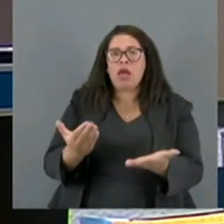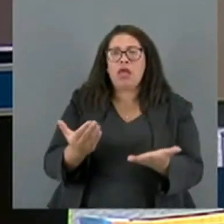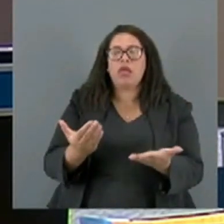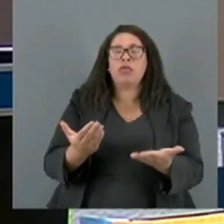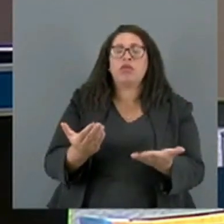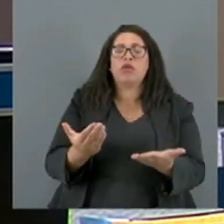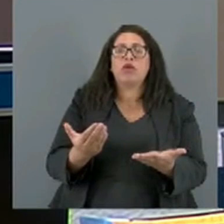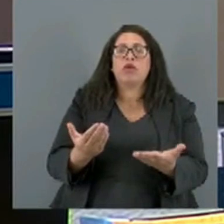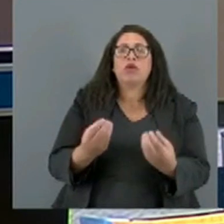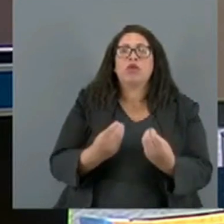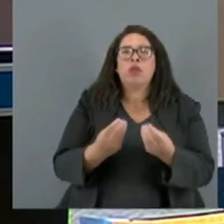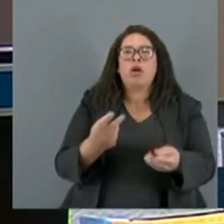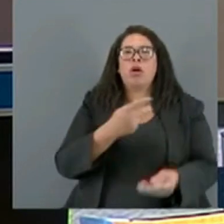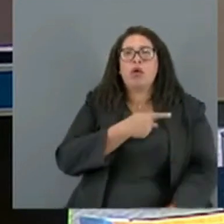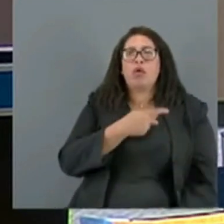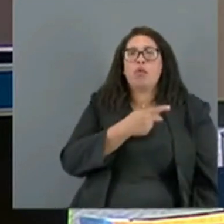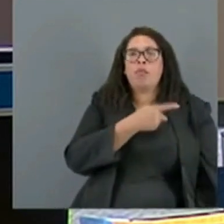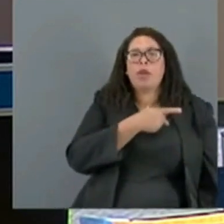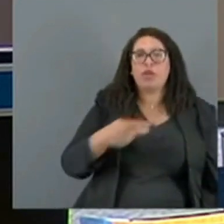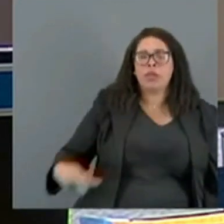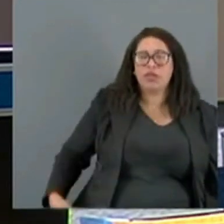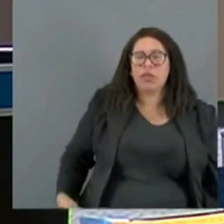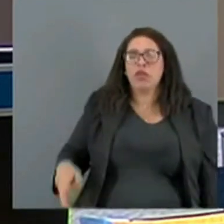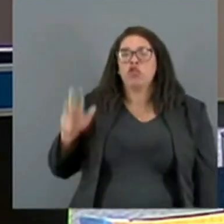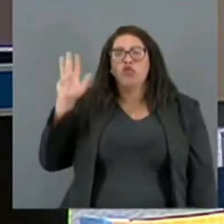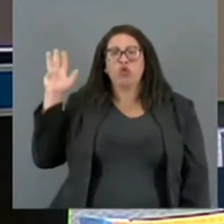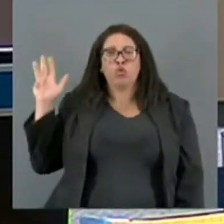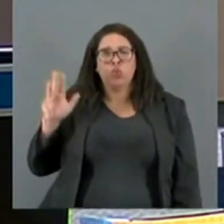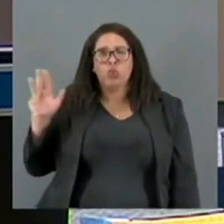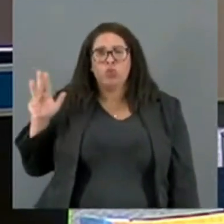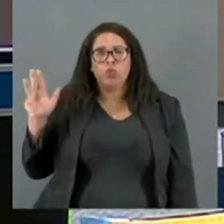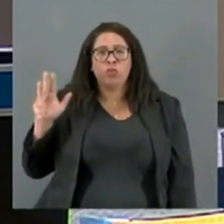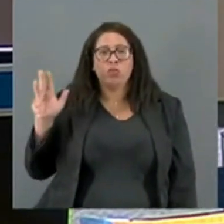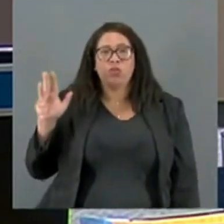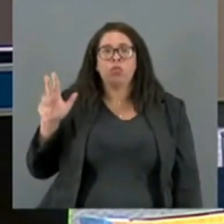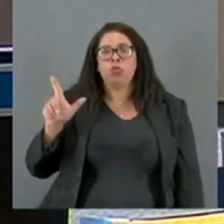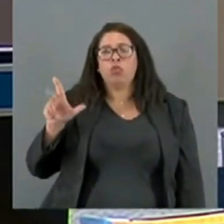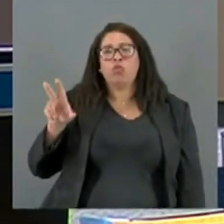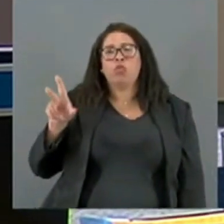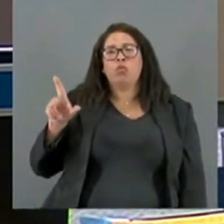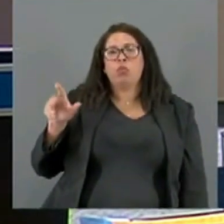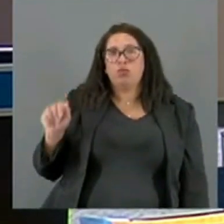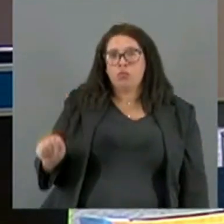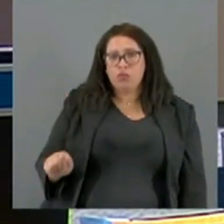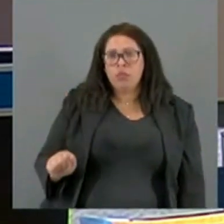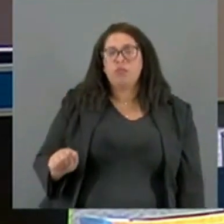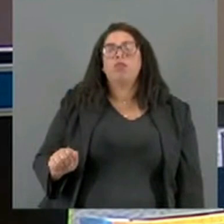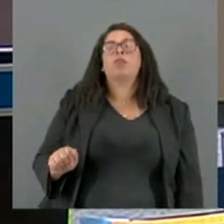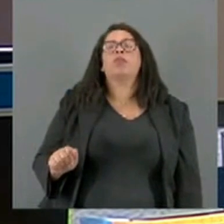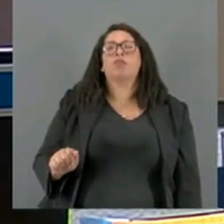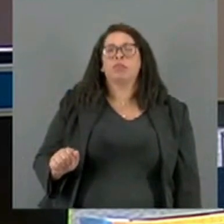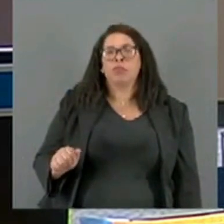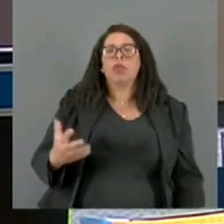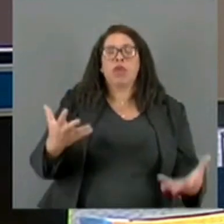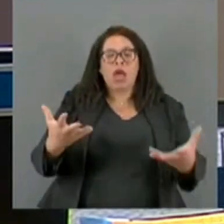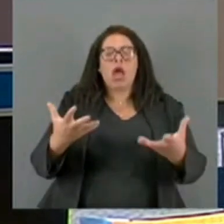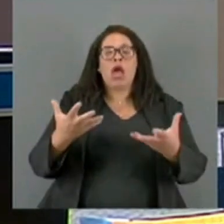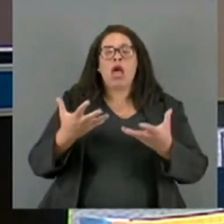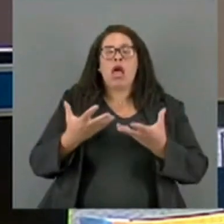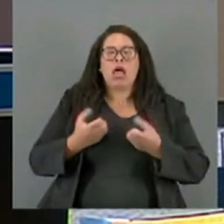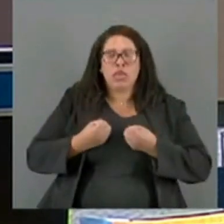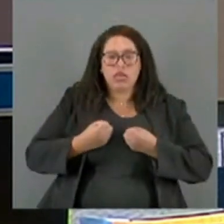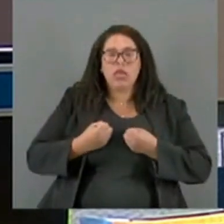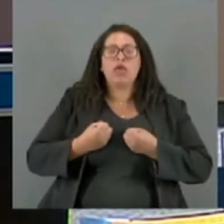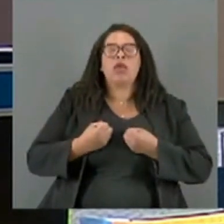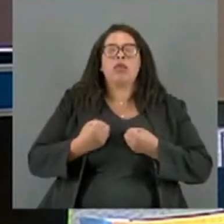senhor Presidente da República, que, acolhendo a decisão plenária daquele